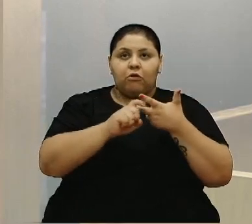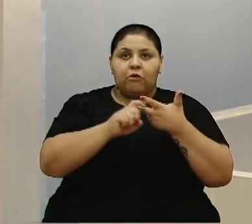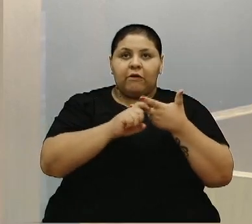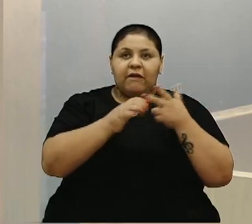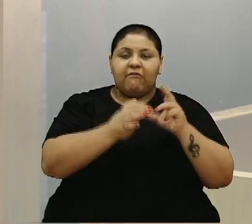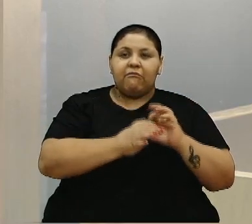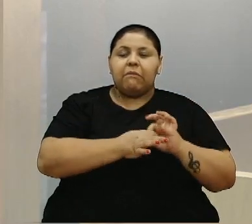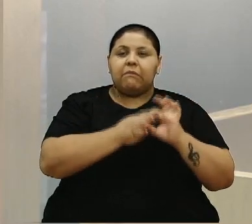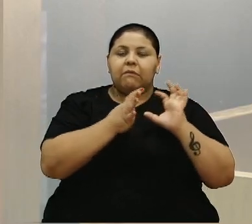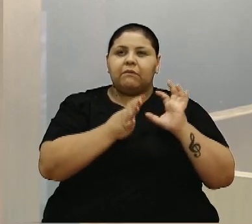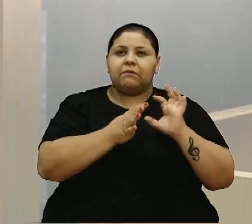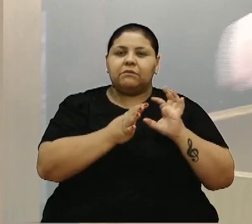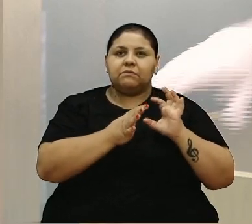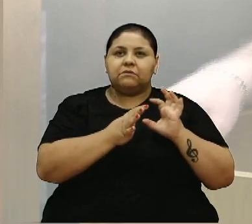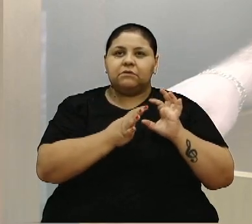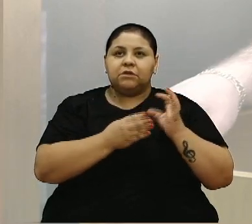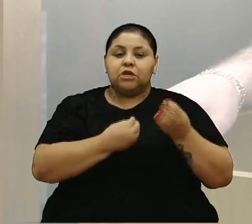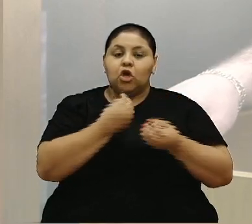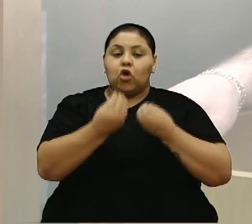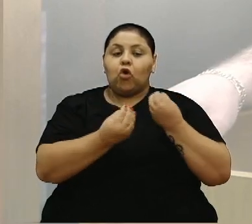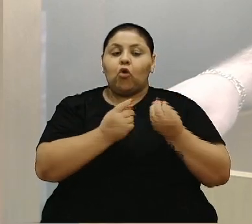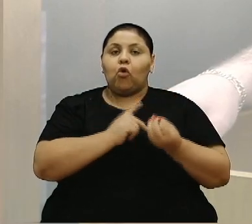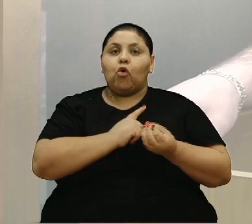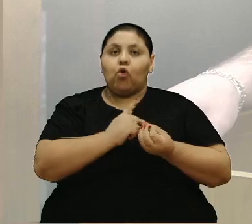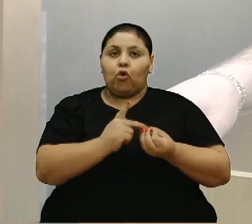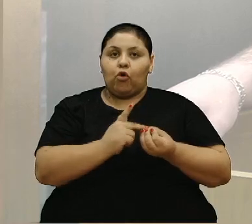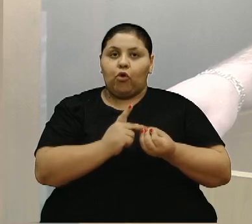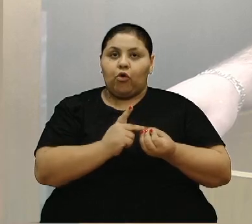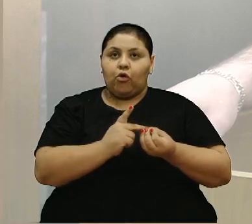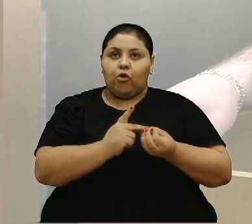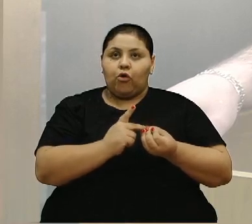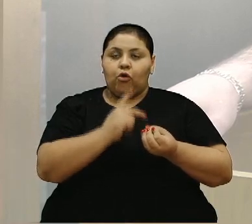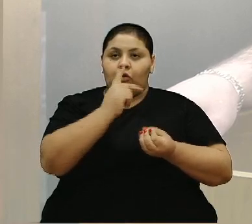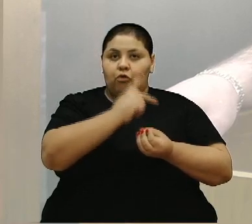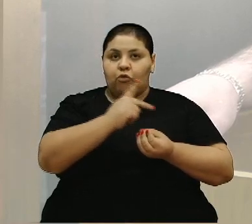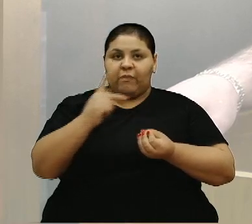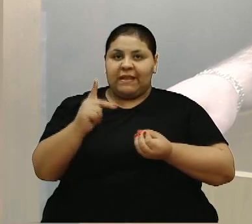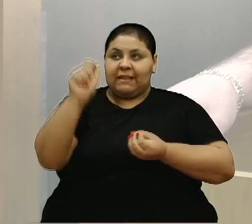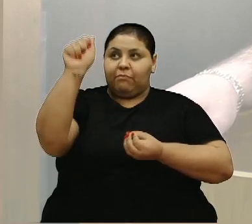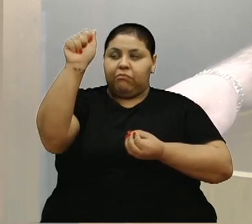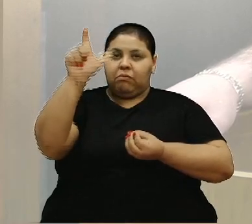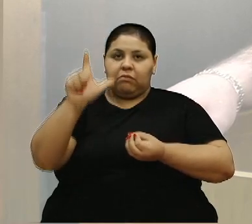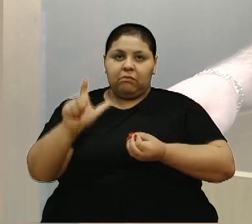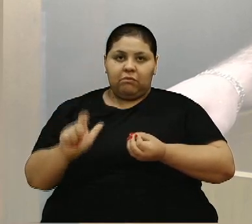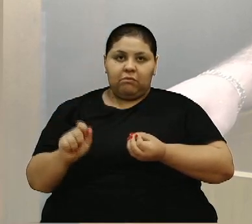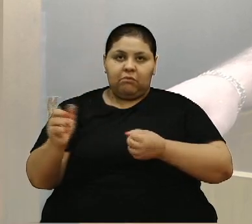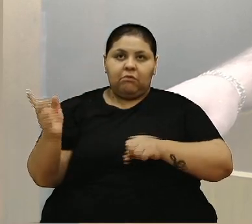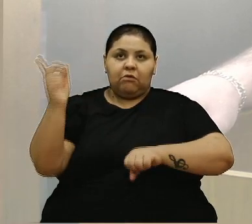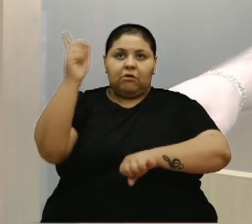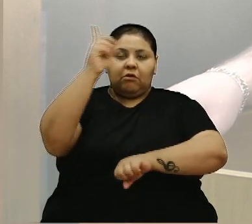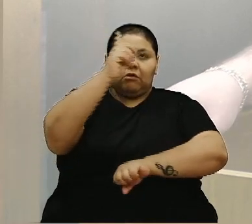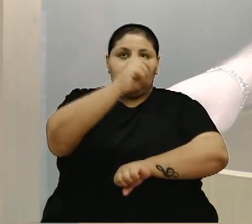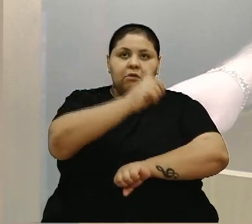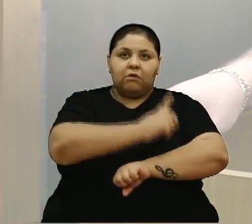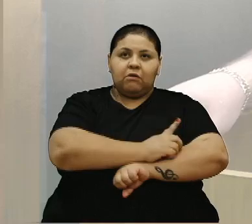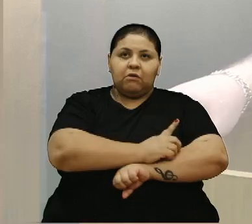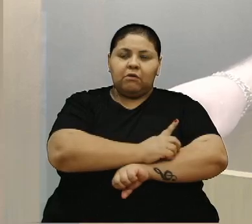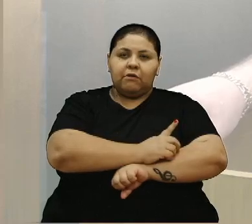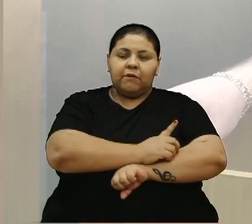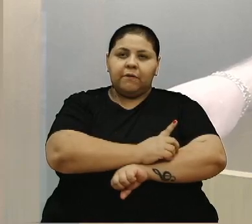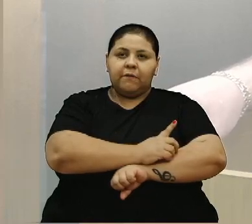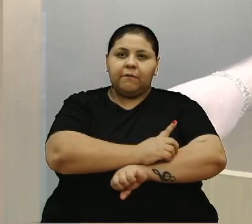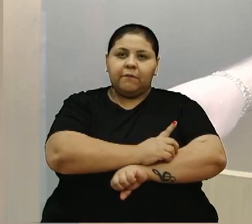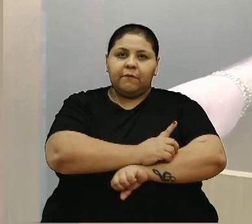deliberamos como presidente do Progressistas Afro, o Jimmy Persilien, que está aqui